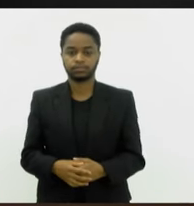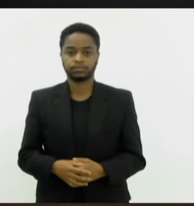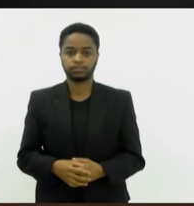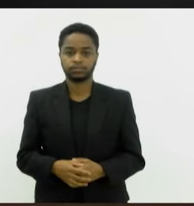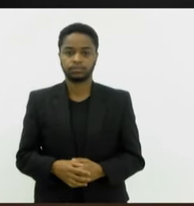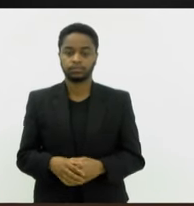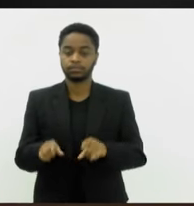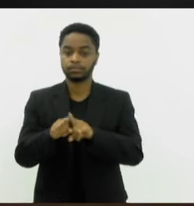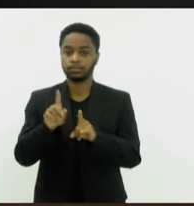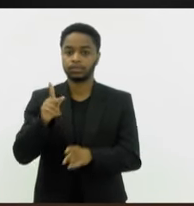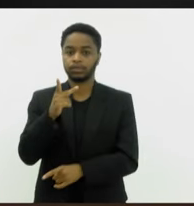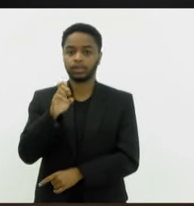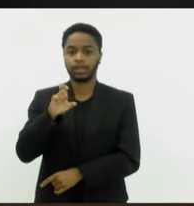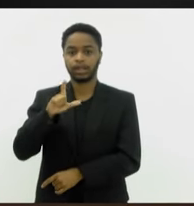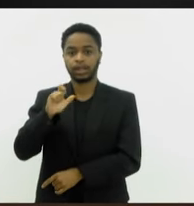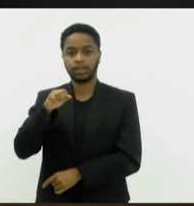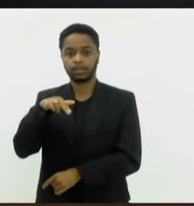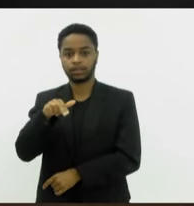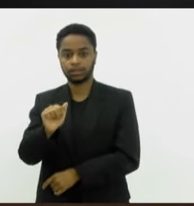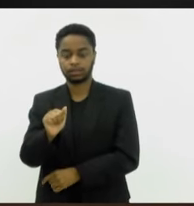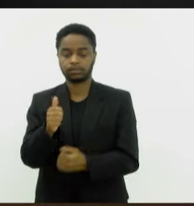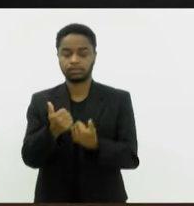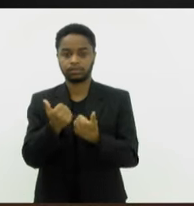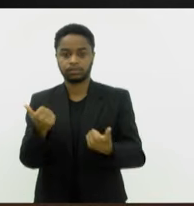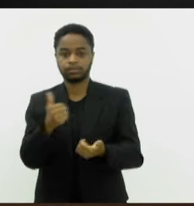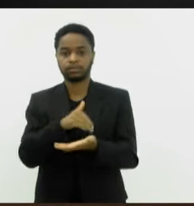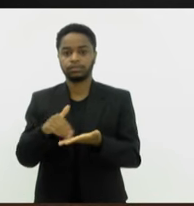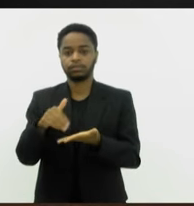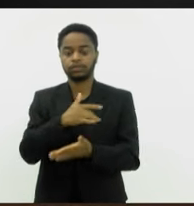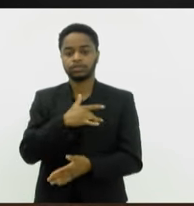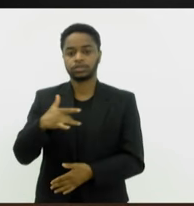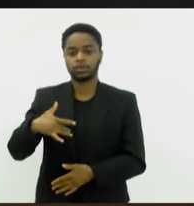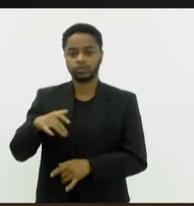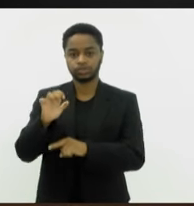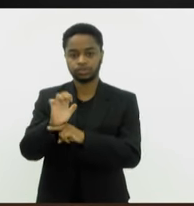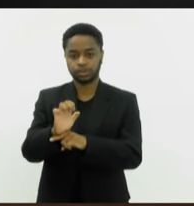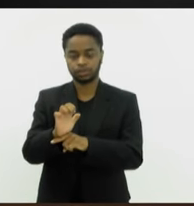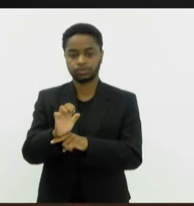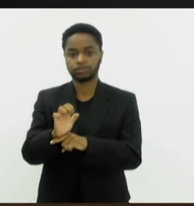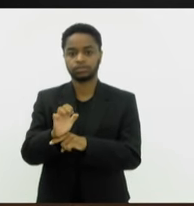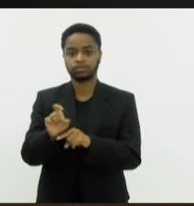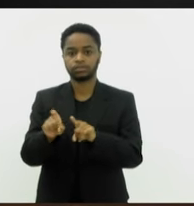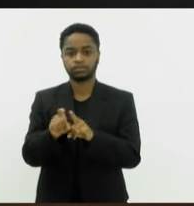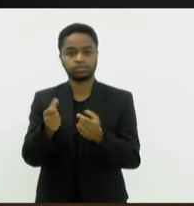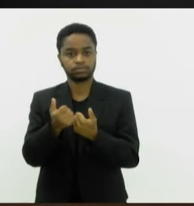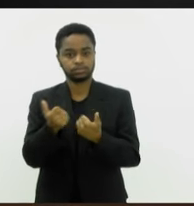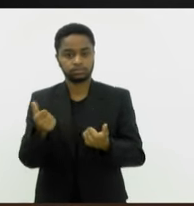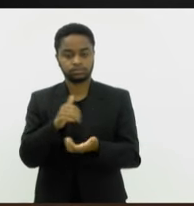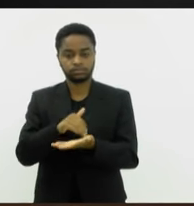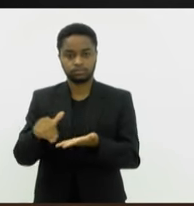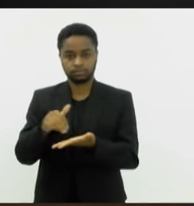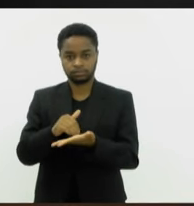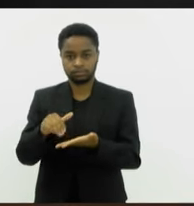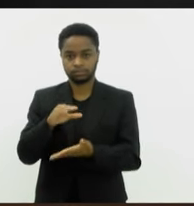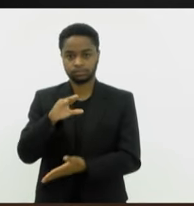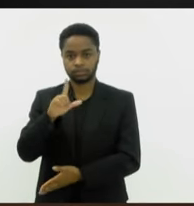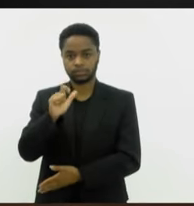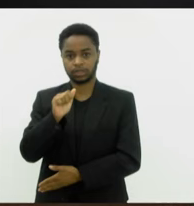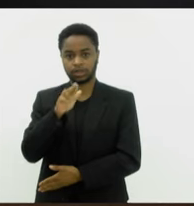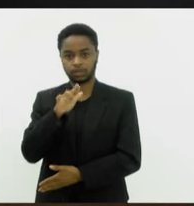Helena armada assessora da Secretaria de Saúde de estado é assessora da nossa querida secretária